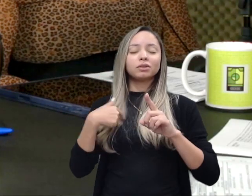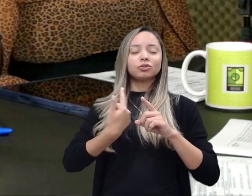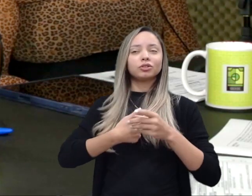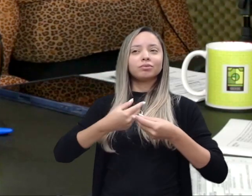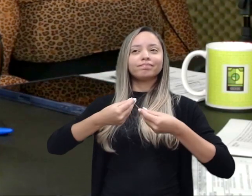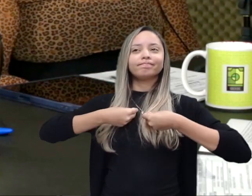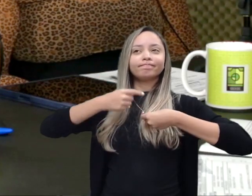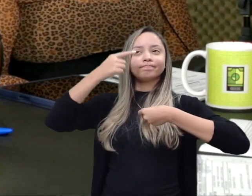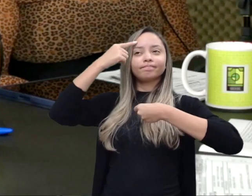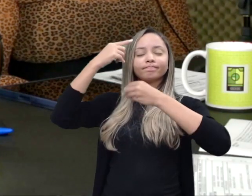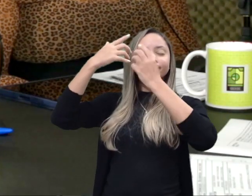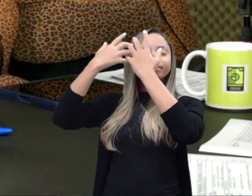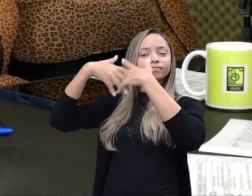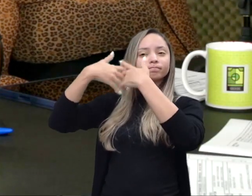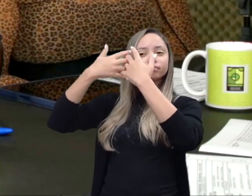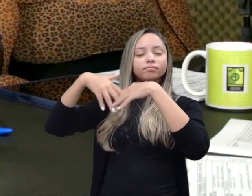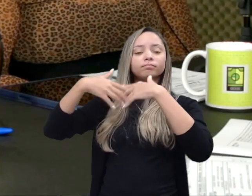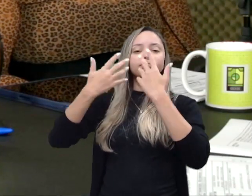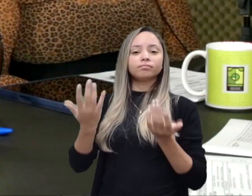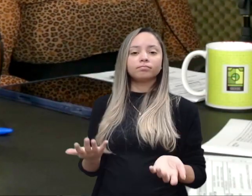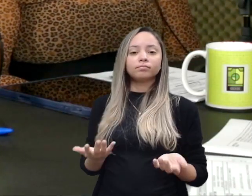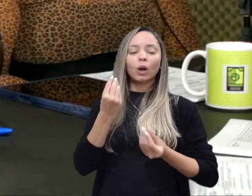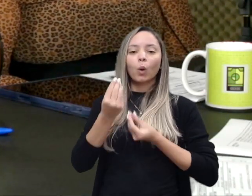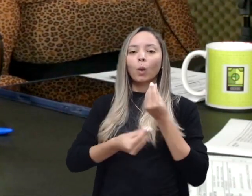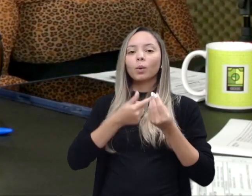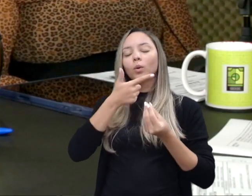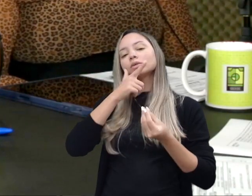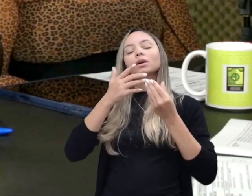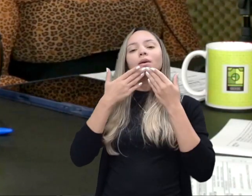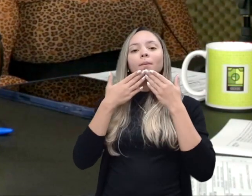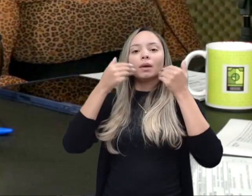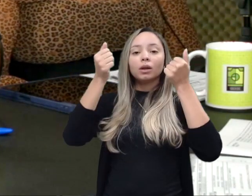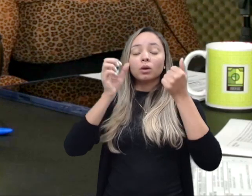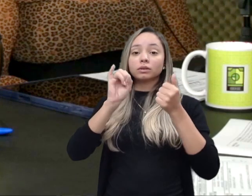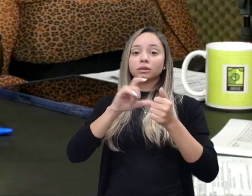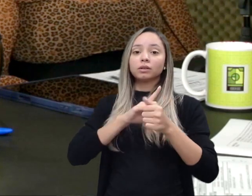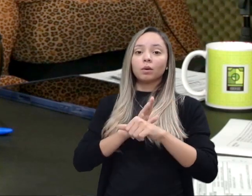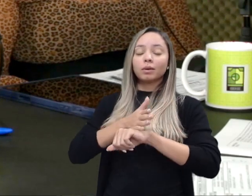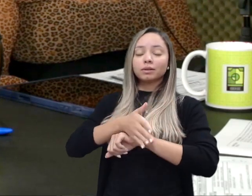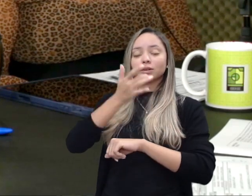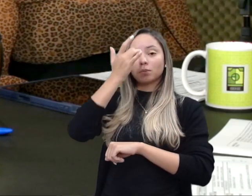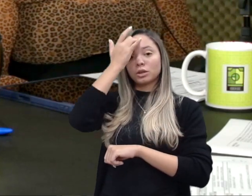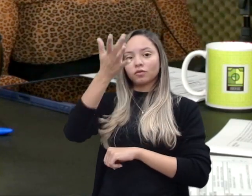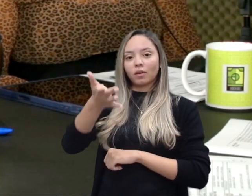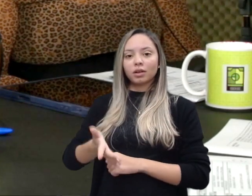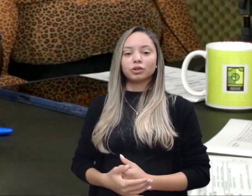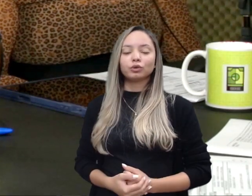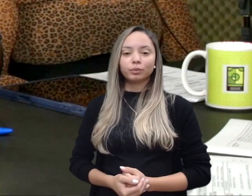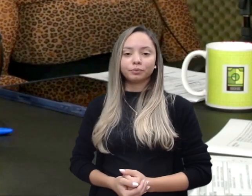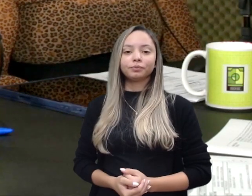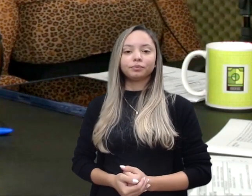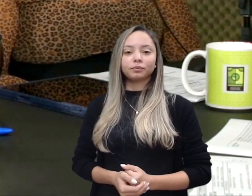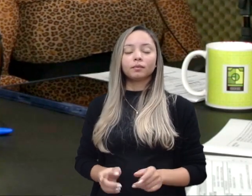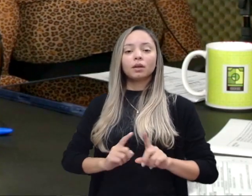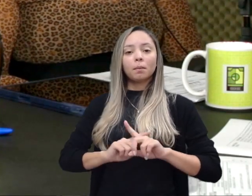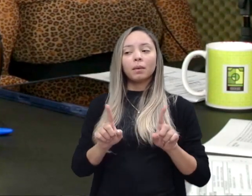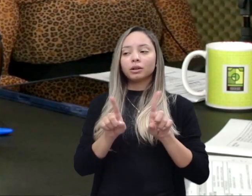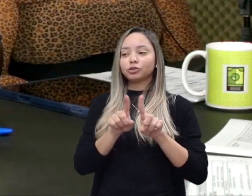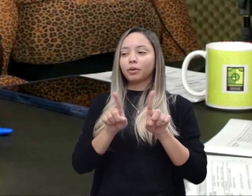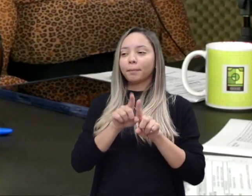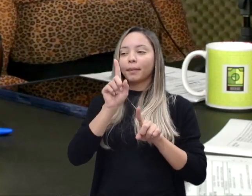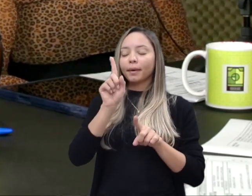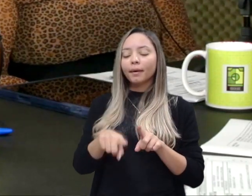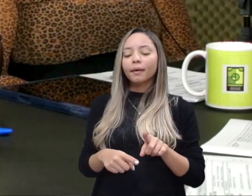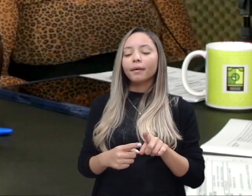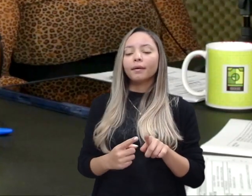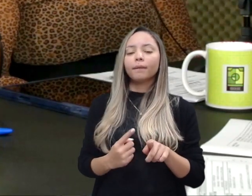sobre poxa, quanto poderia ser muito mais rico se a gente tivesse um acesso muito mais fácil. Sim, sim. Né? Mas também é alguma coisa, um